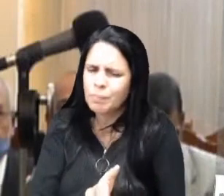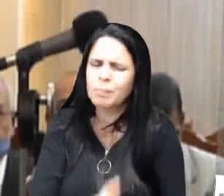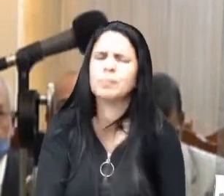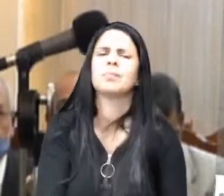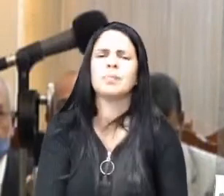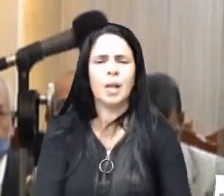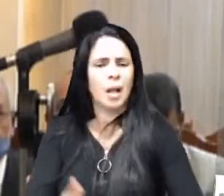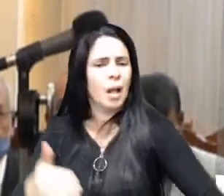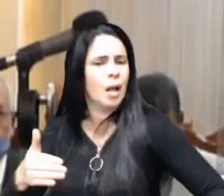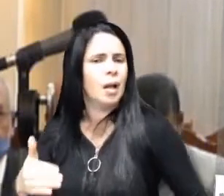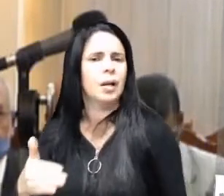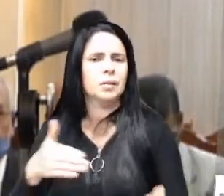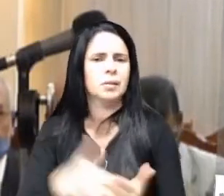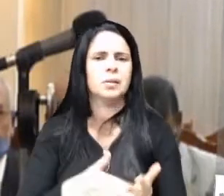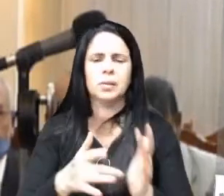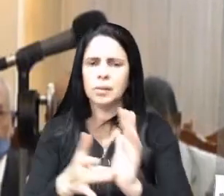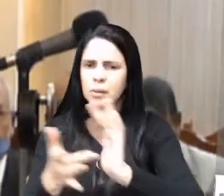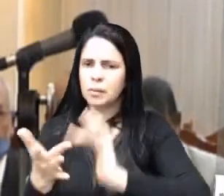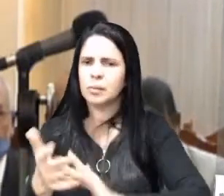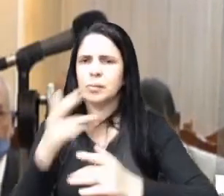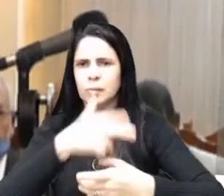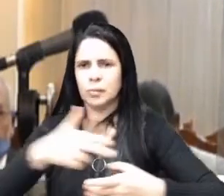que está próxima.